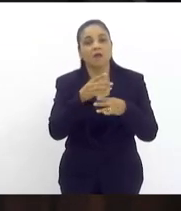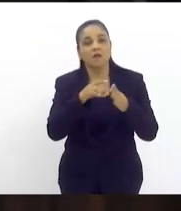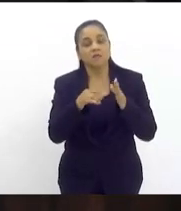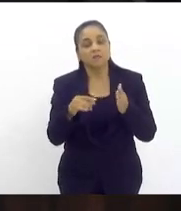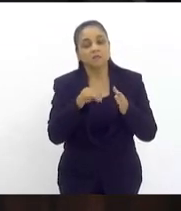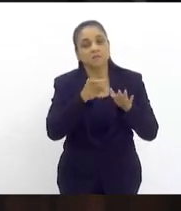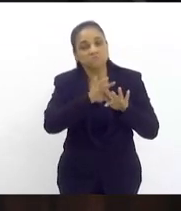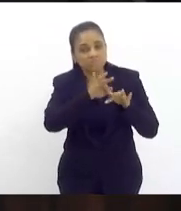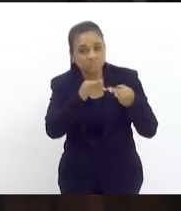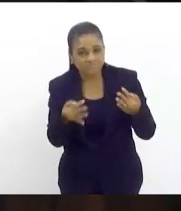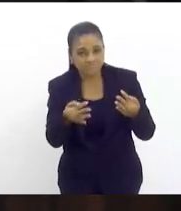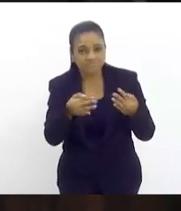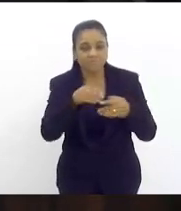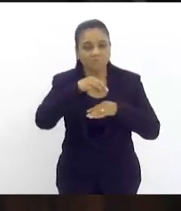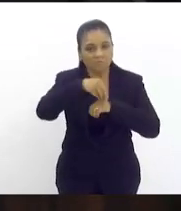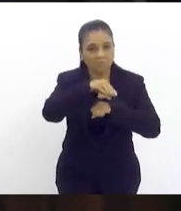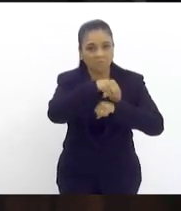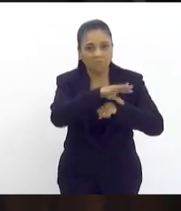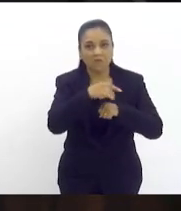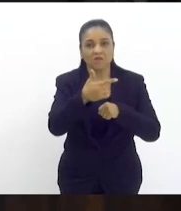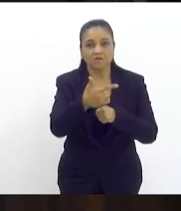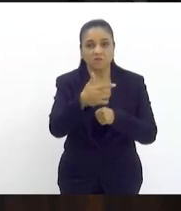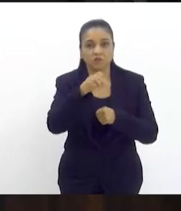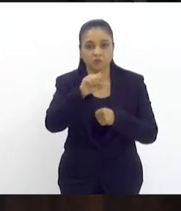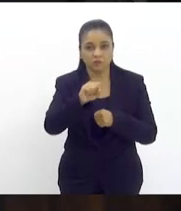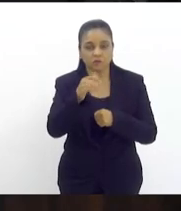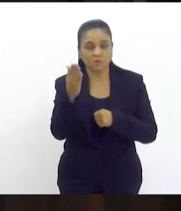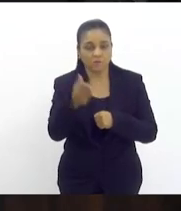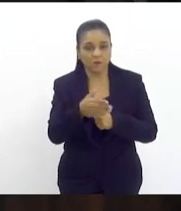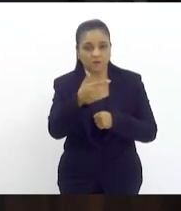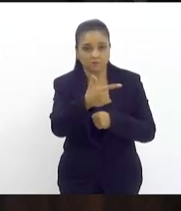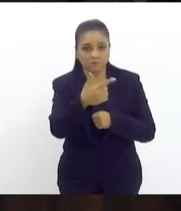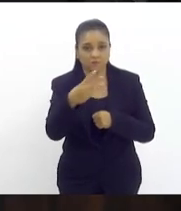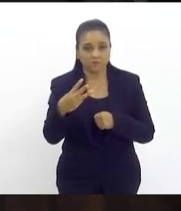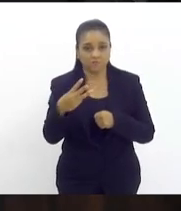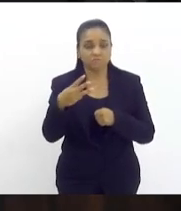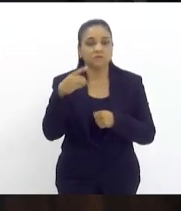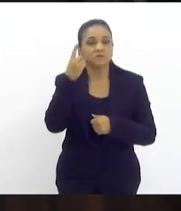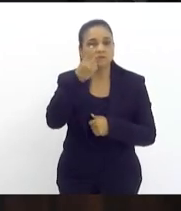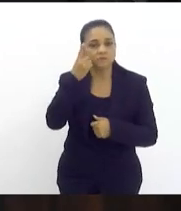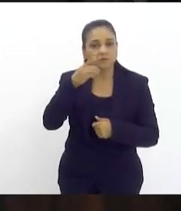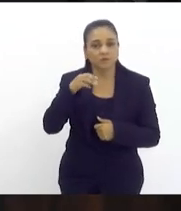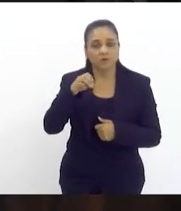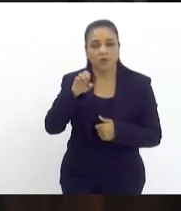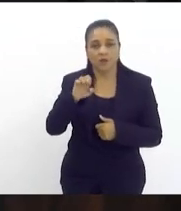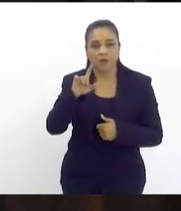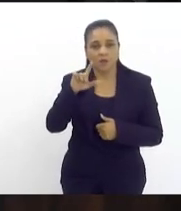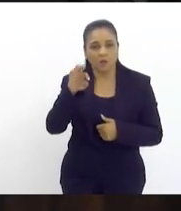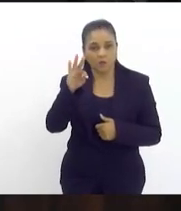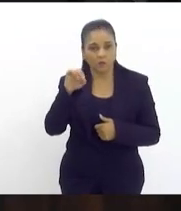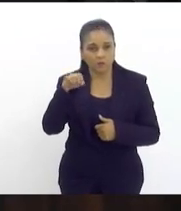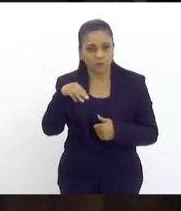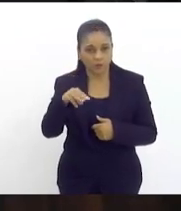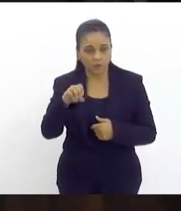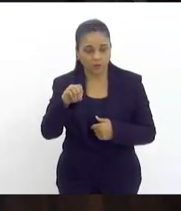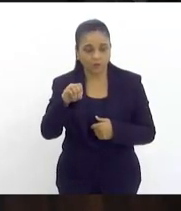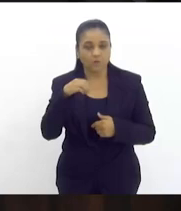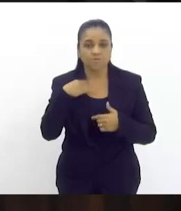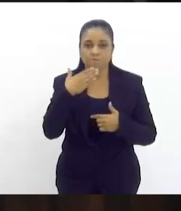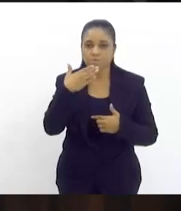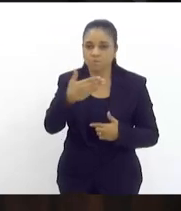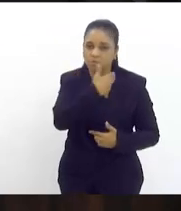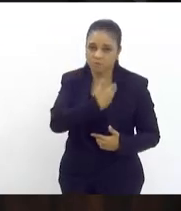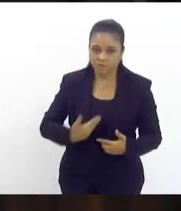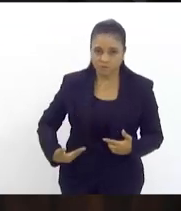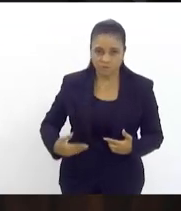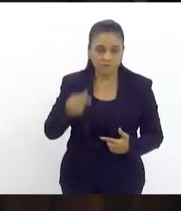Indicação simples número 28/2023, de autoria do deputado Elton Cristo, que solicita ao excelentíssimo senhor